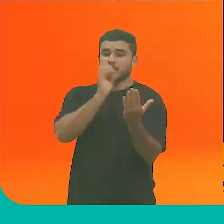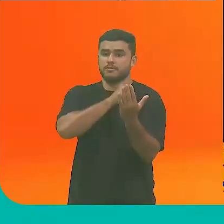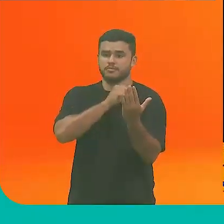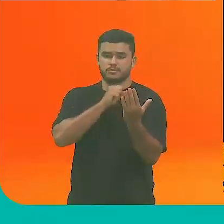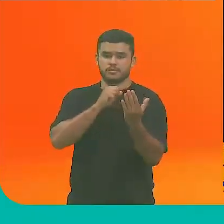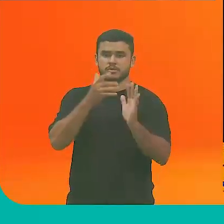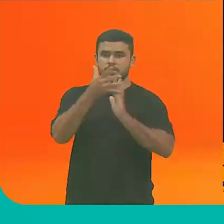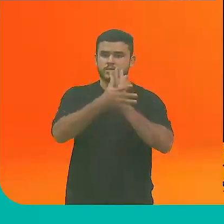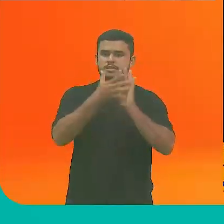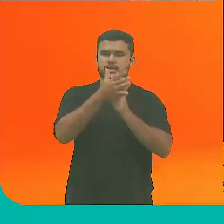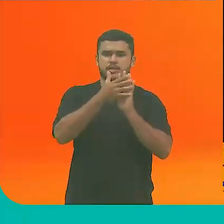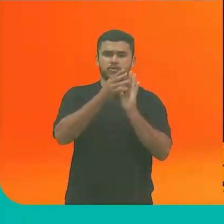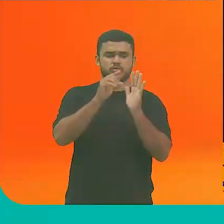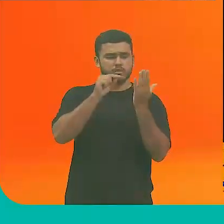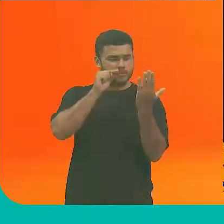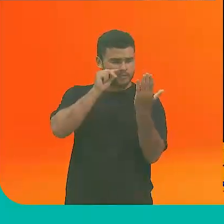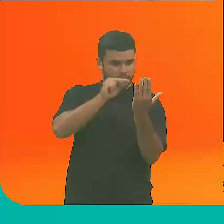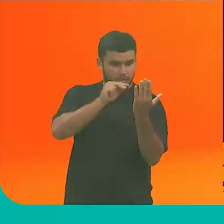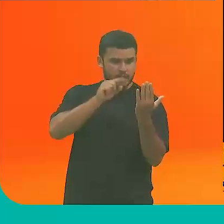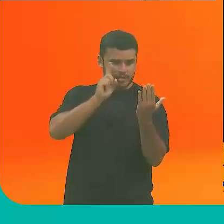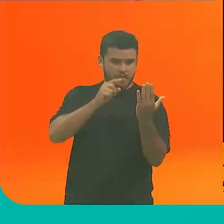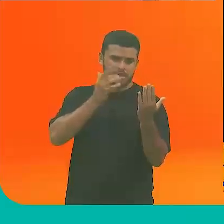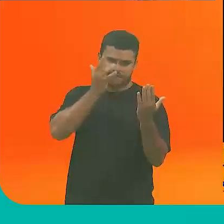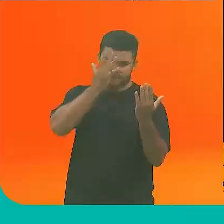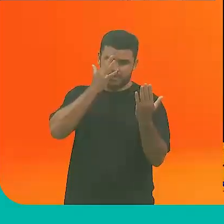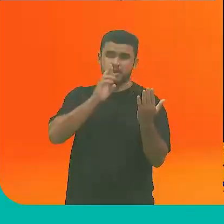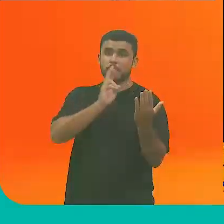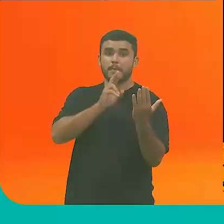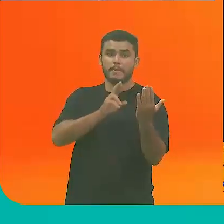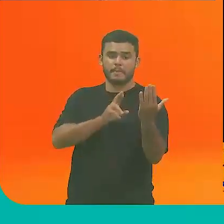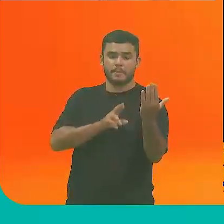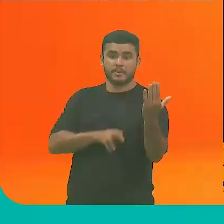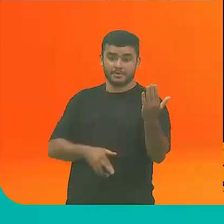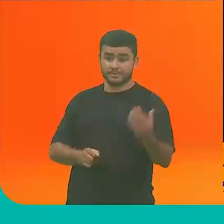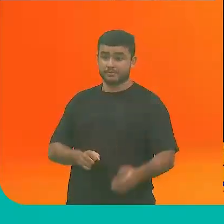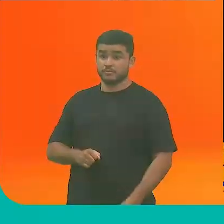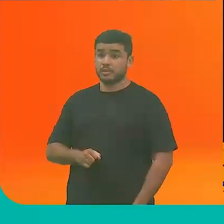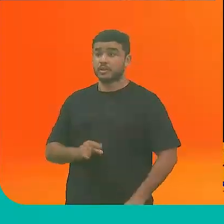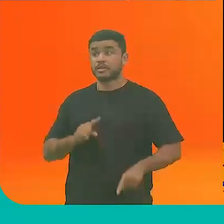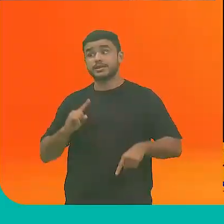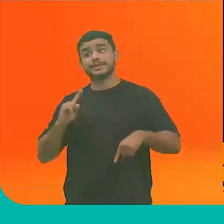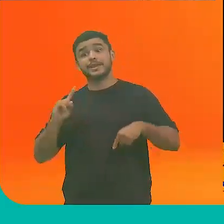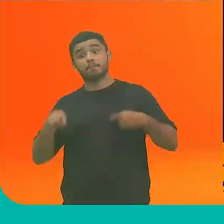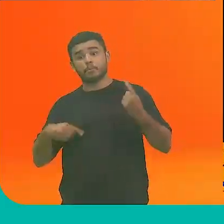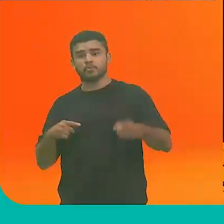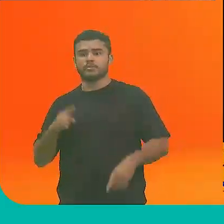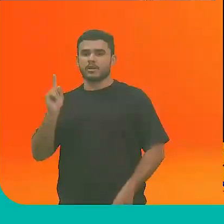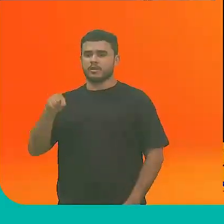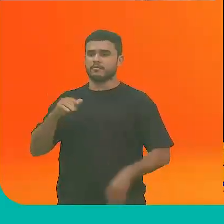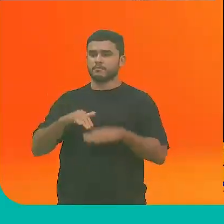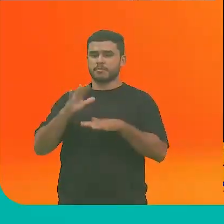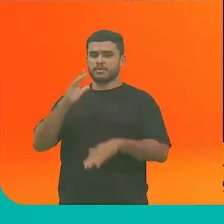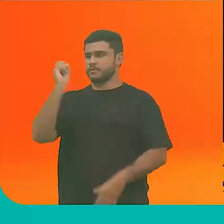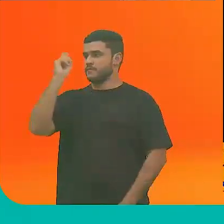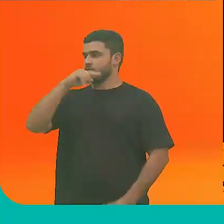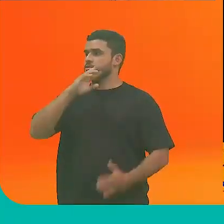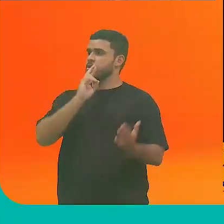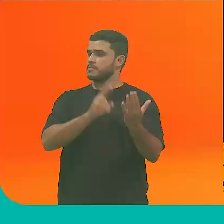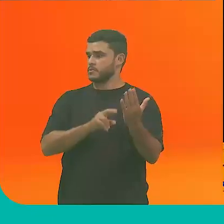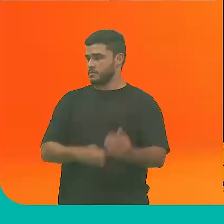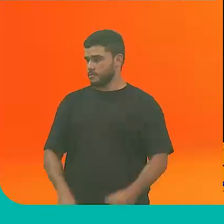rápidas, tá? Inclusive porque a prova do Enem, ela é corrigida